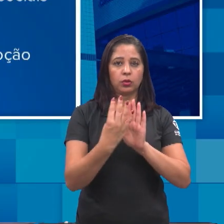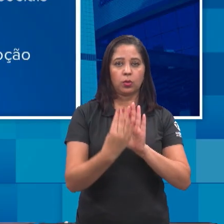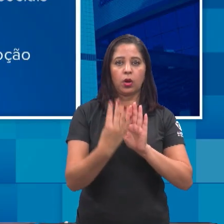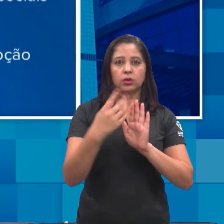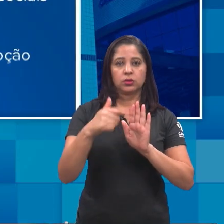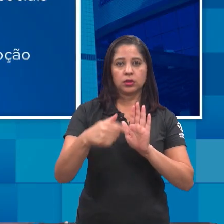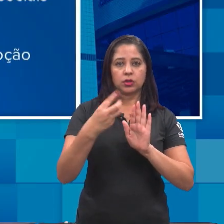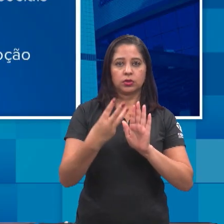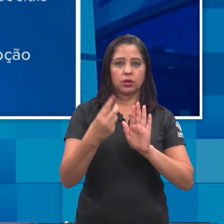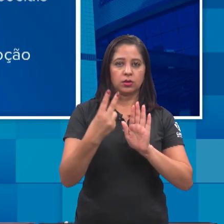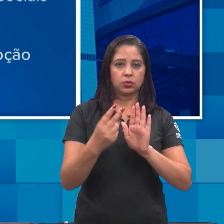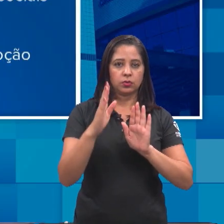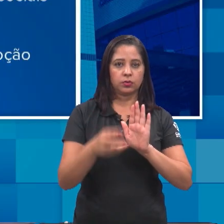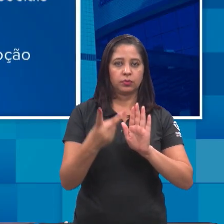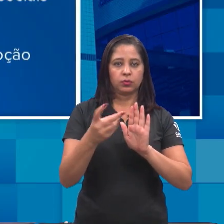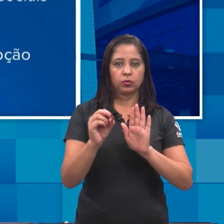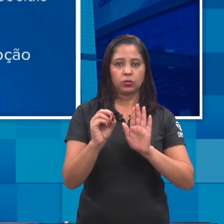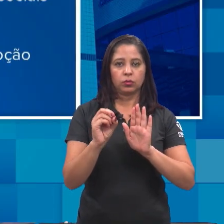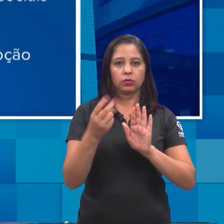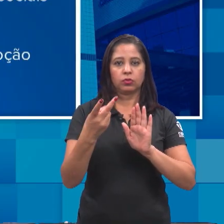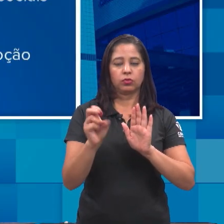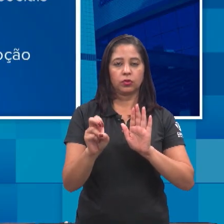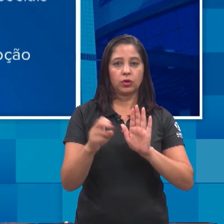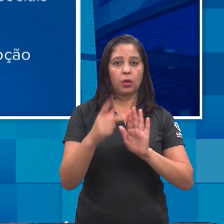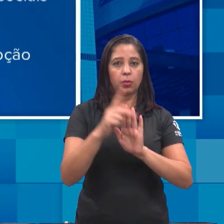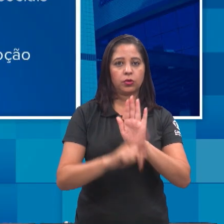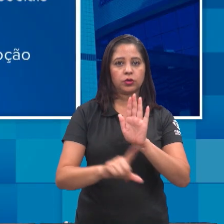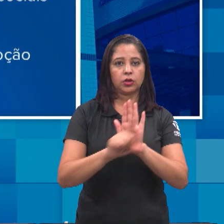4732/2025, projeto de lei número